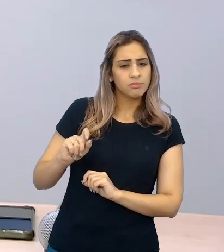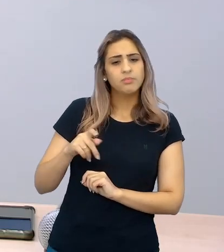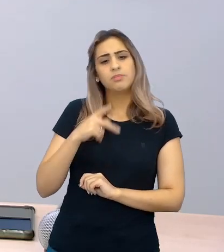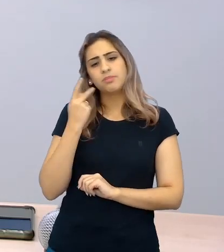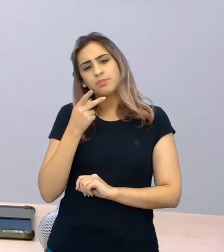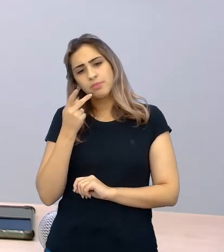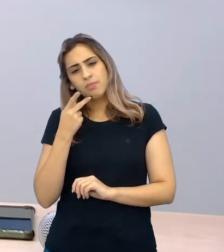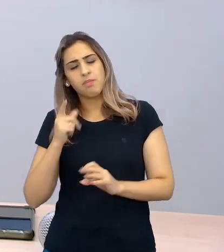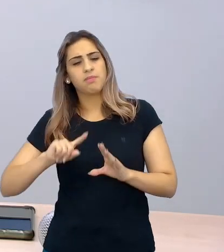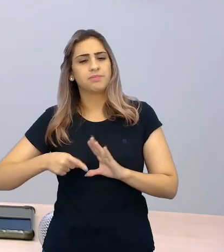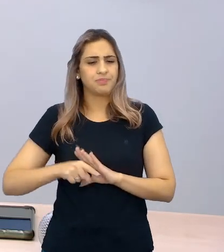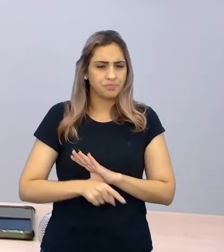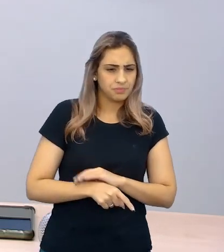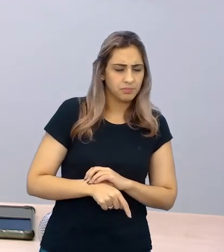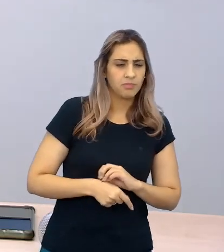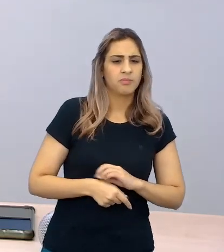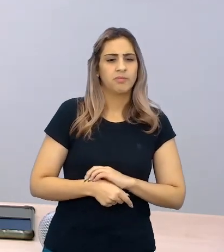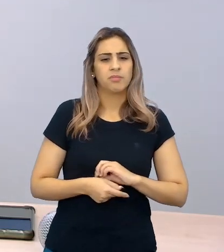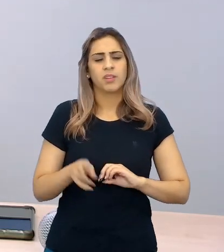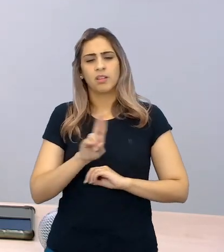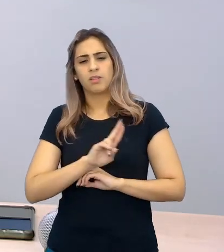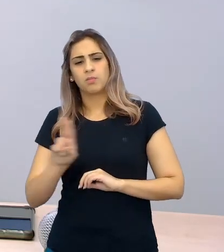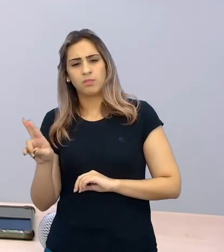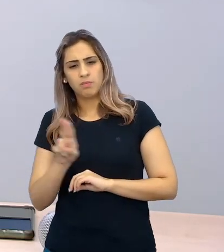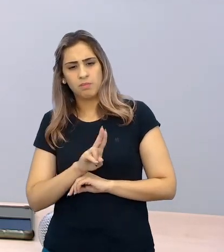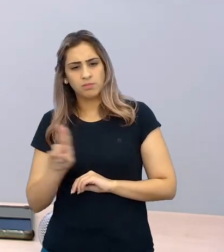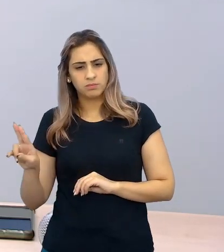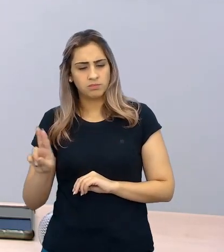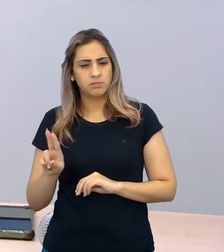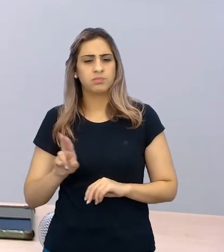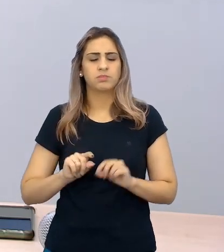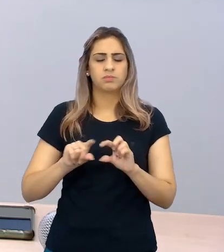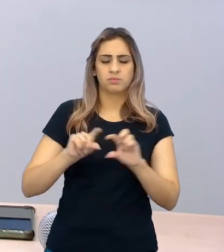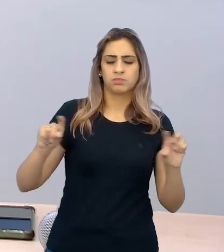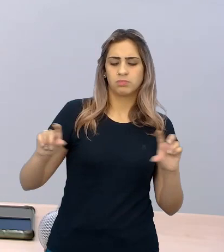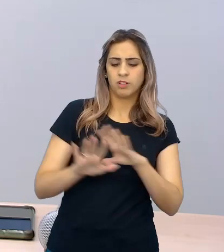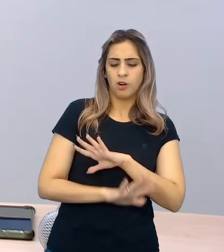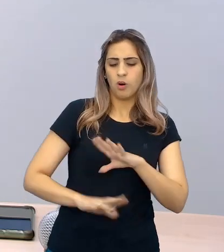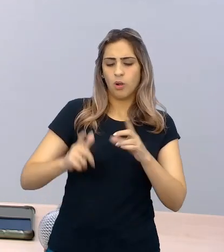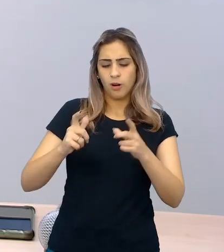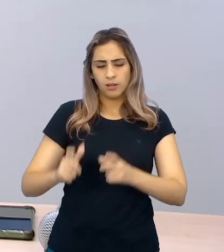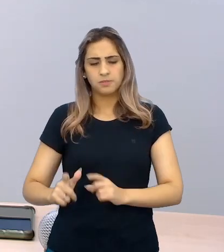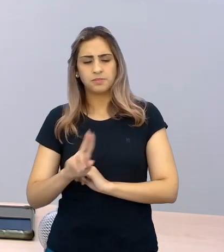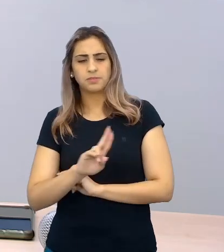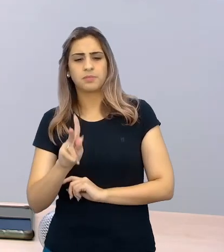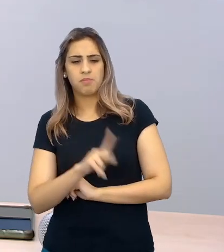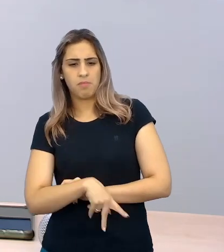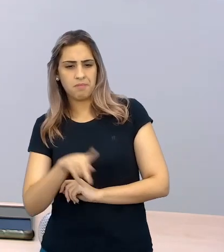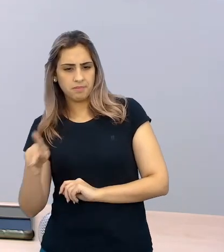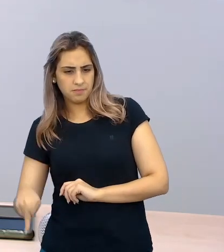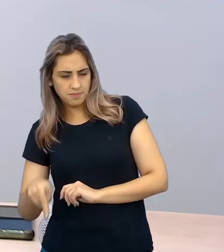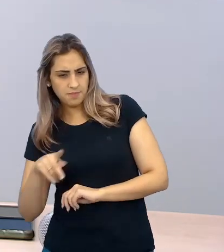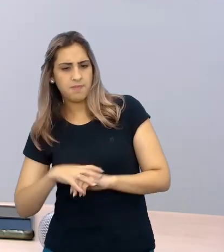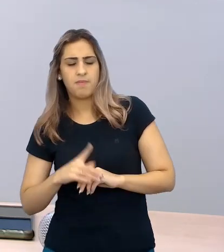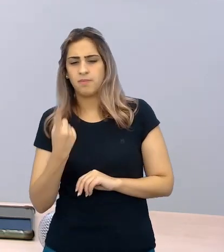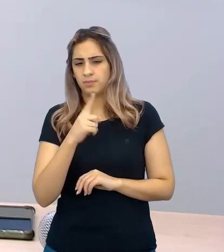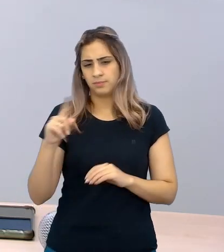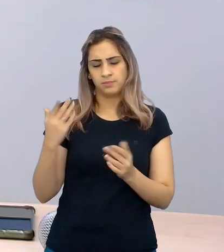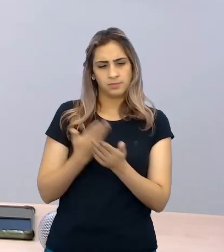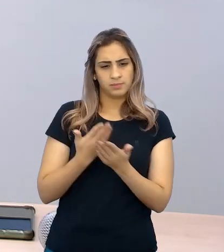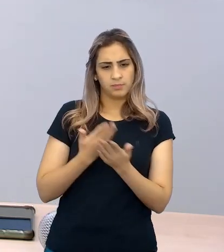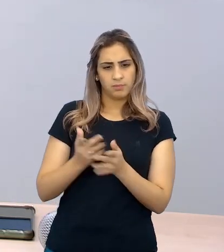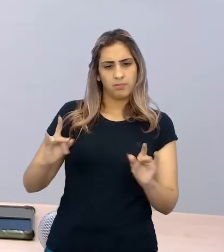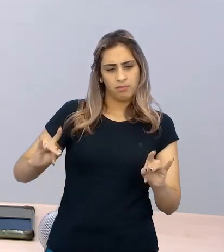do aprofundamento, sim, fala o nome da unidade curricular, as áreas, fala o nome dos professores que vão estar aí nessa última aula que a gente vai